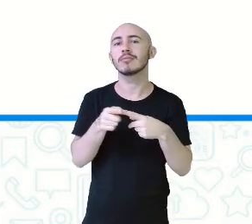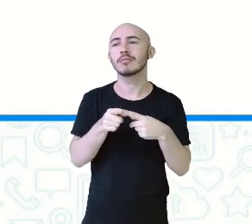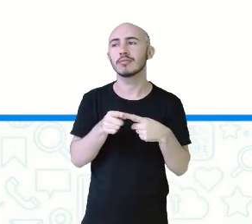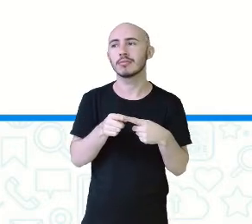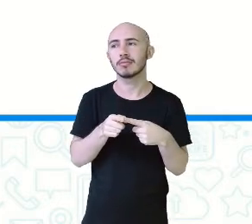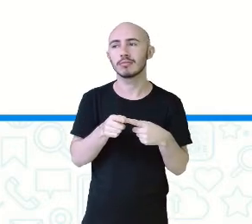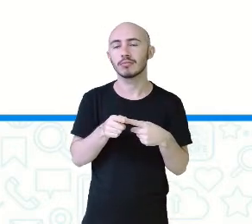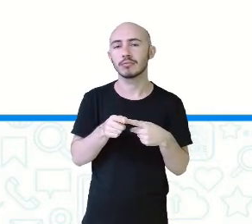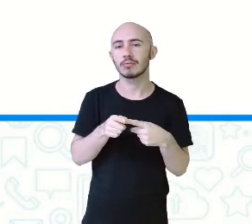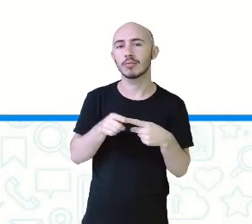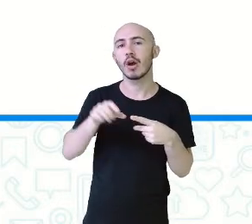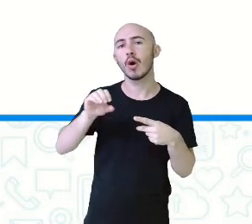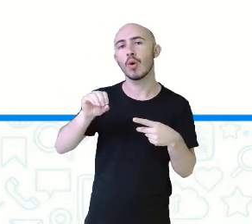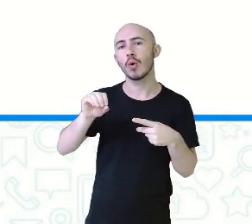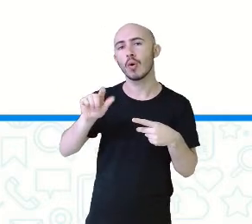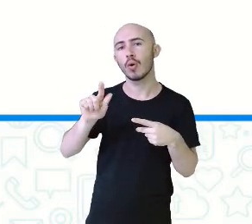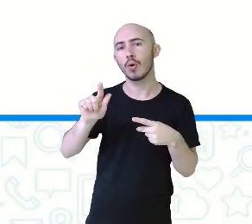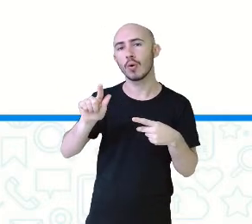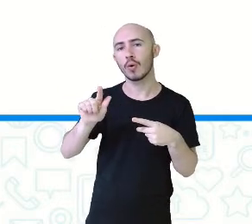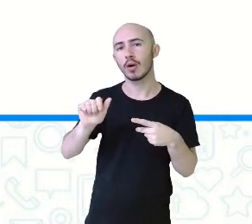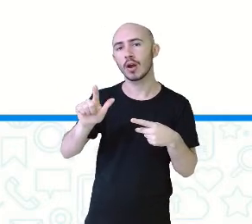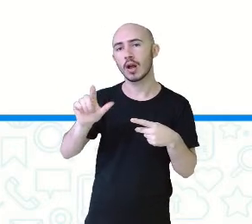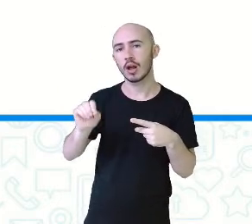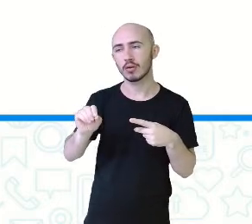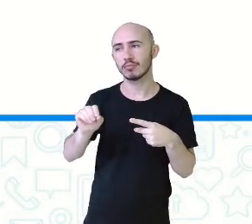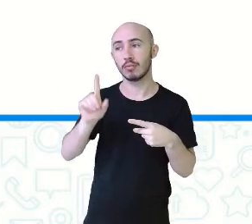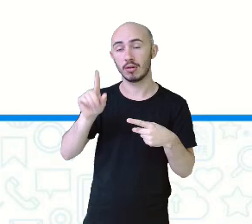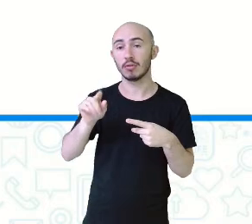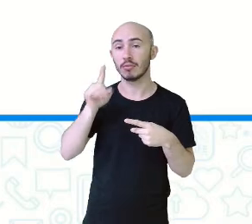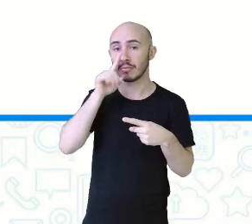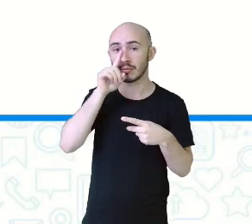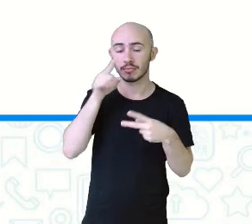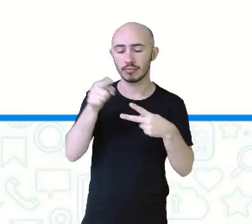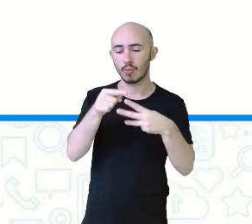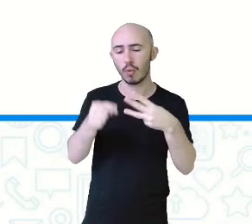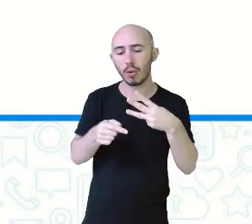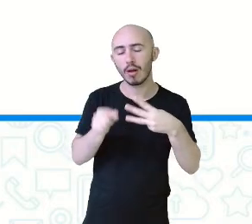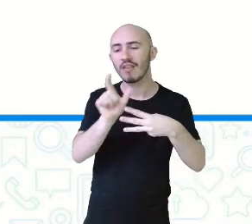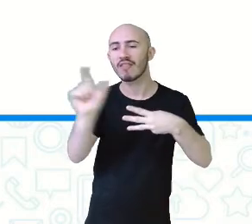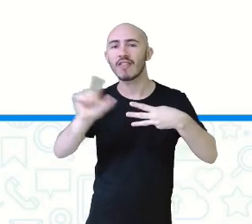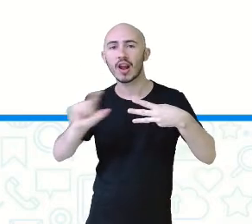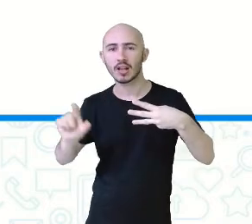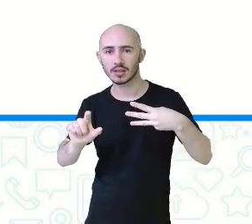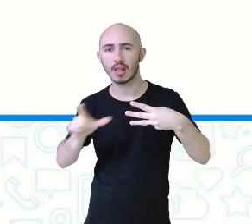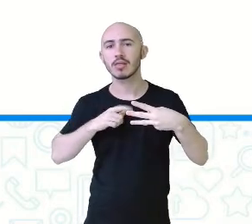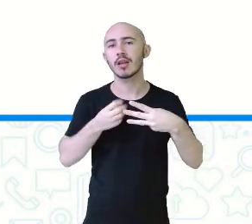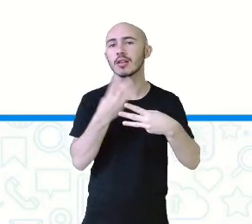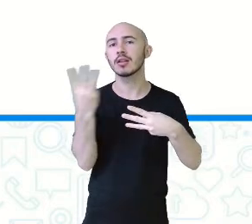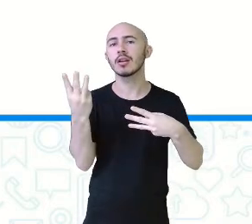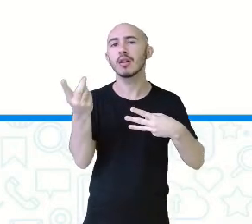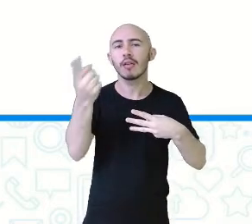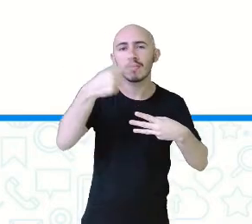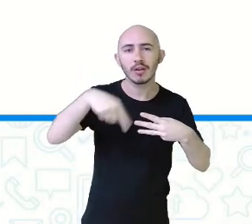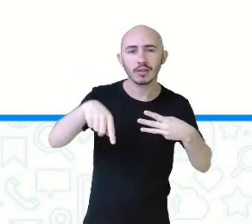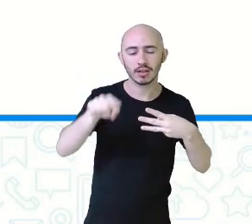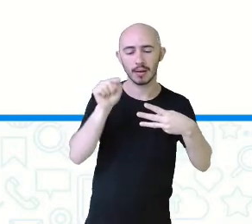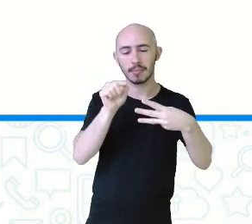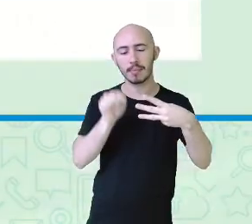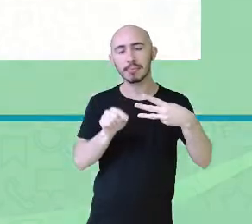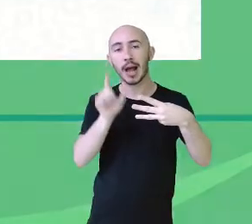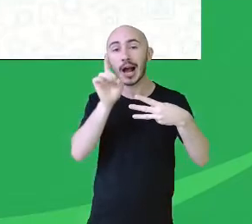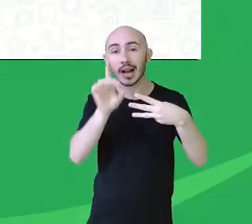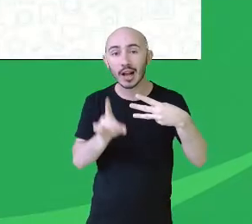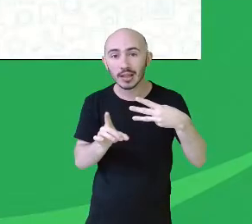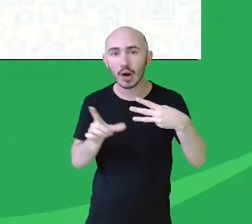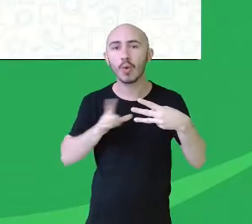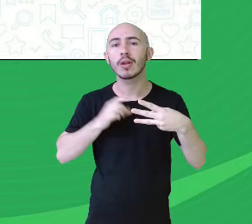é feroz. O ratinho fugiu assustado. O gato dormia sossegado. Todas essas frases, elas